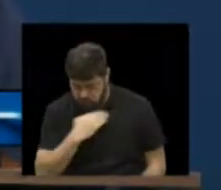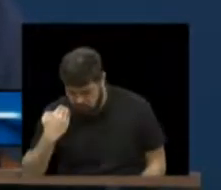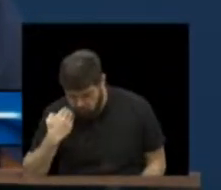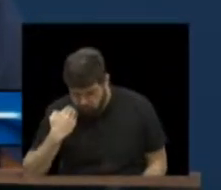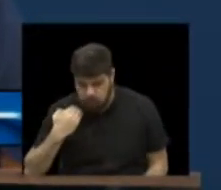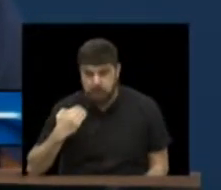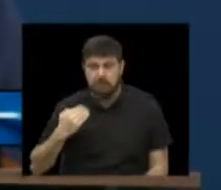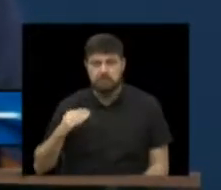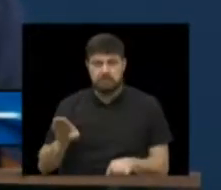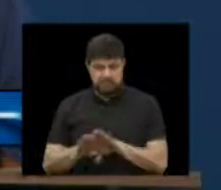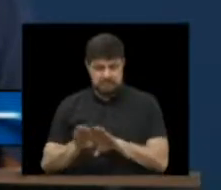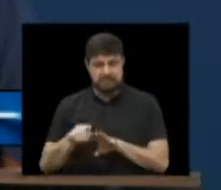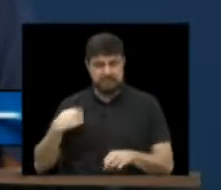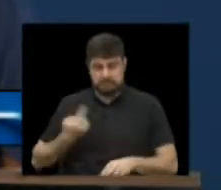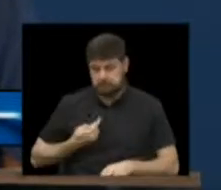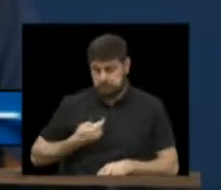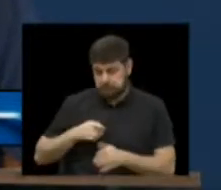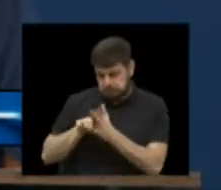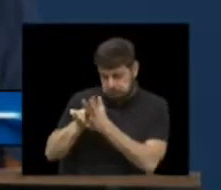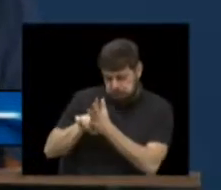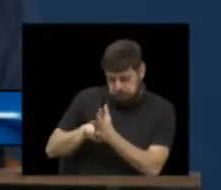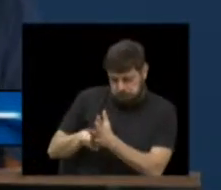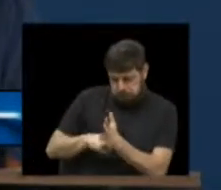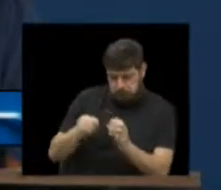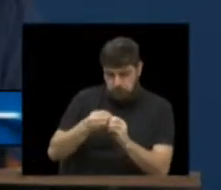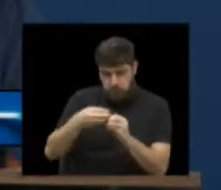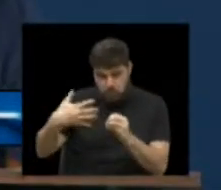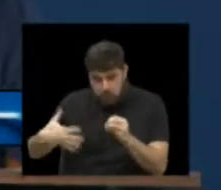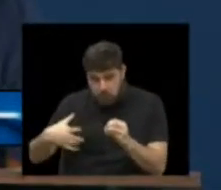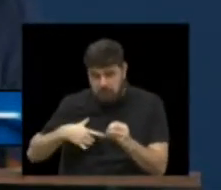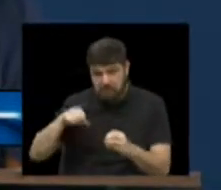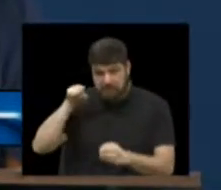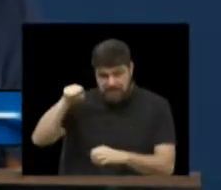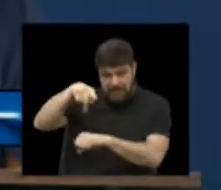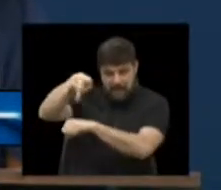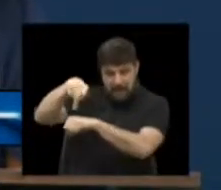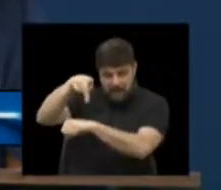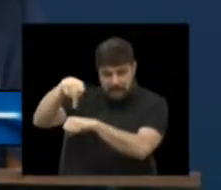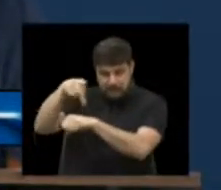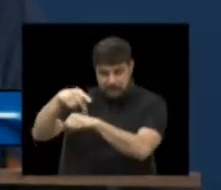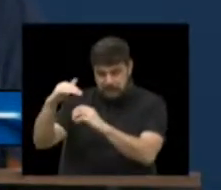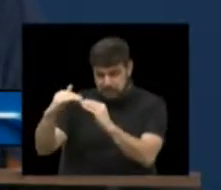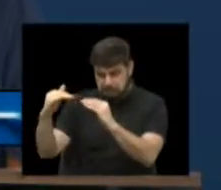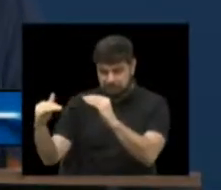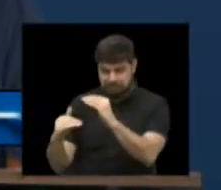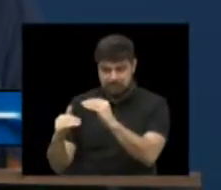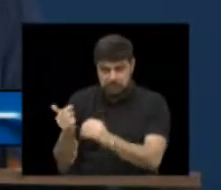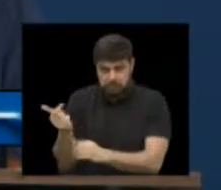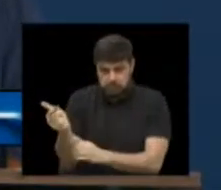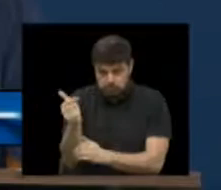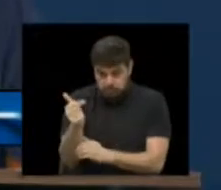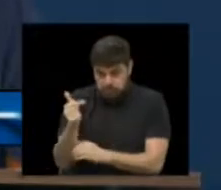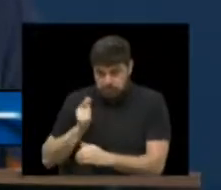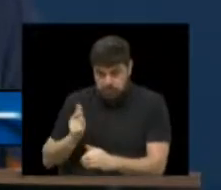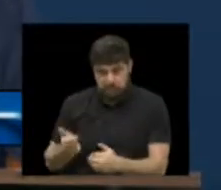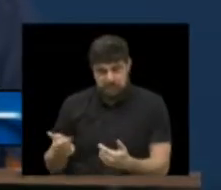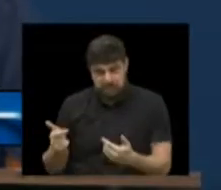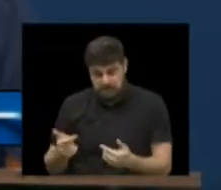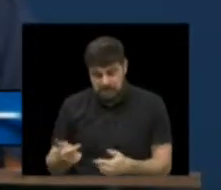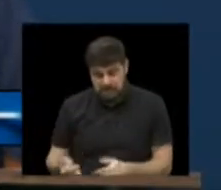em contextos mais tolerantes, em contextos em que menos homofóbicos, em contextos em que